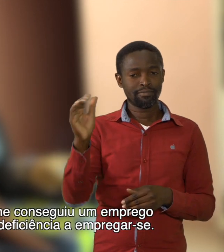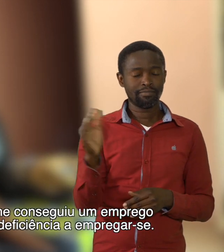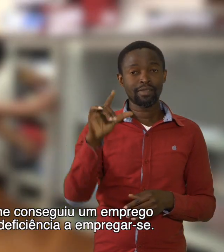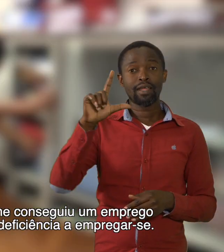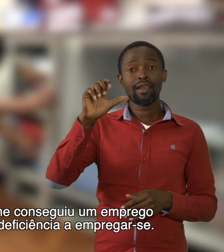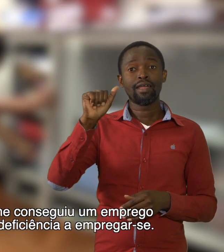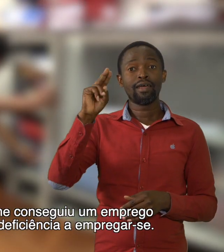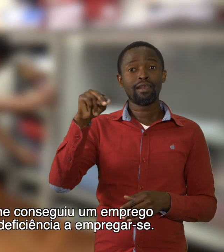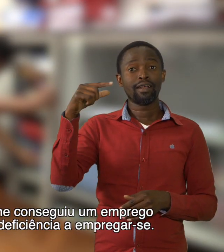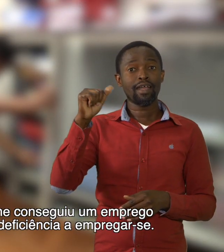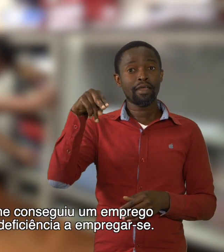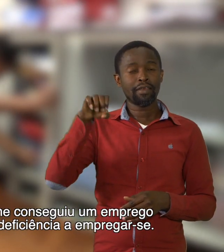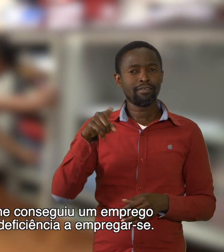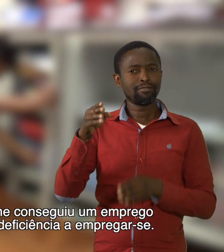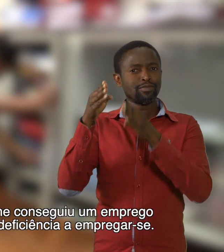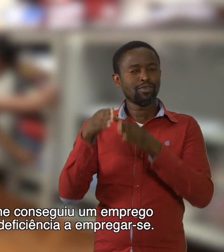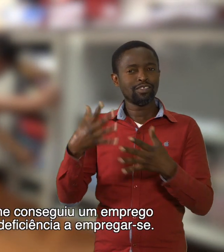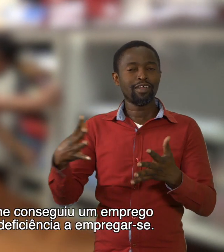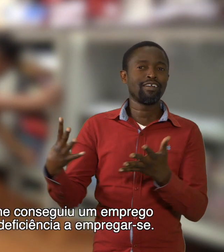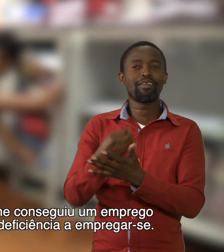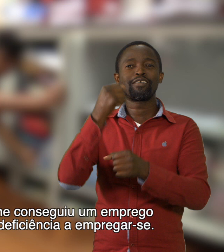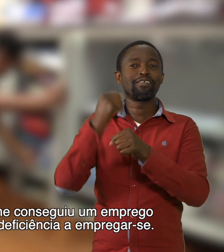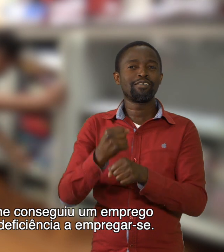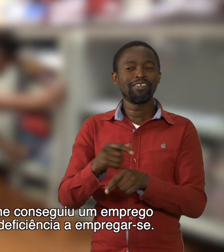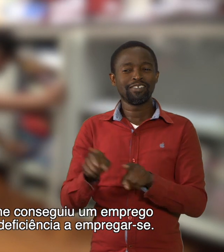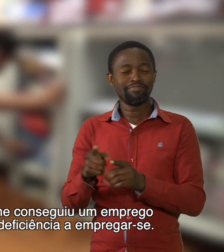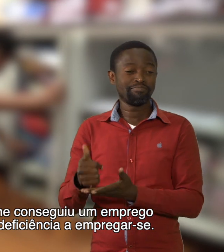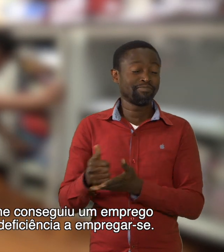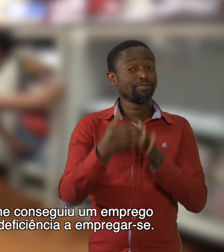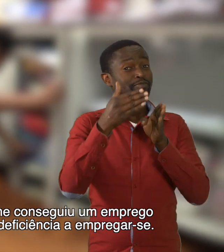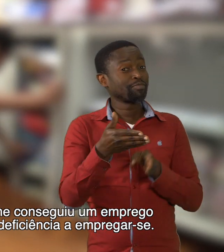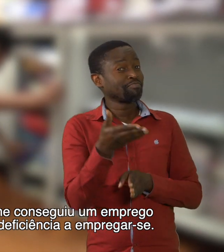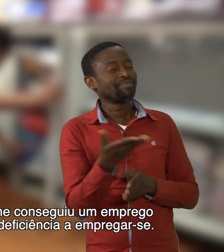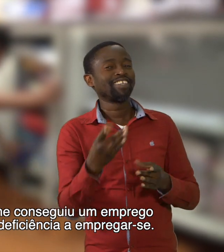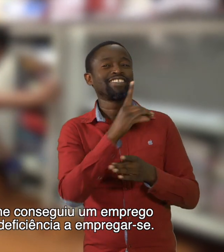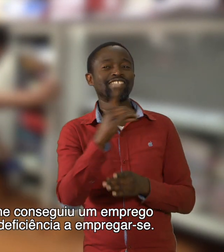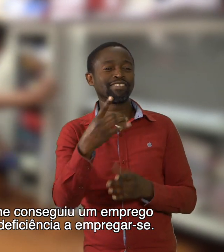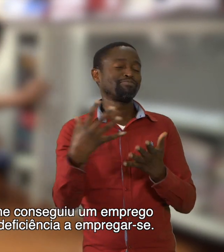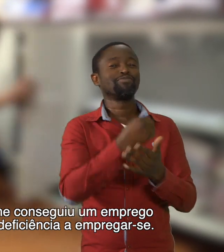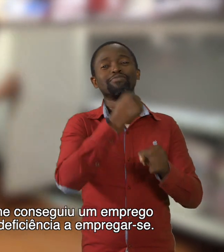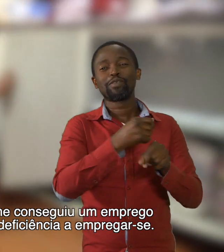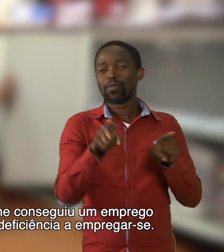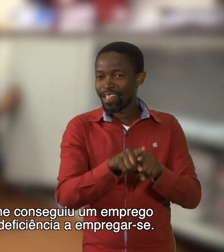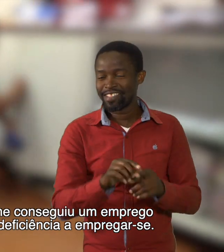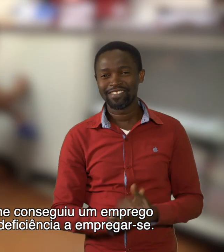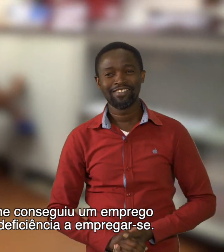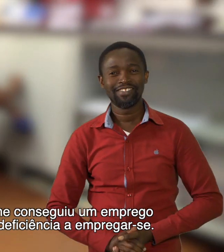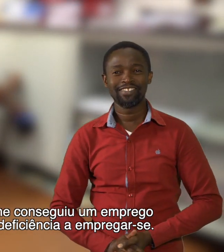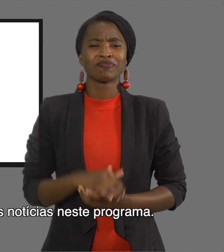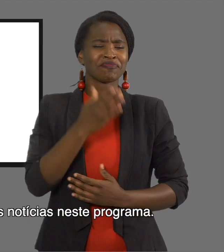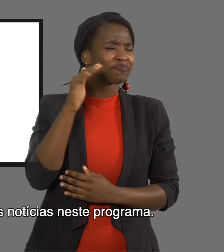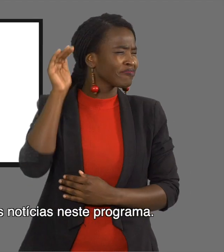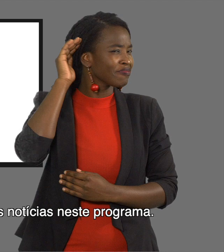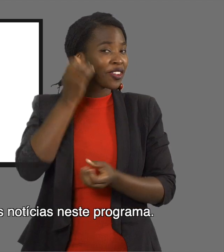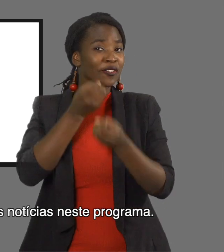Veja como Sandra Langani conseguiu emprego e ajuda uma pessoa com deficiência a empregar-se.